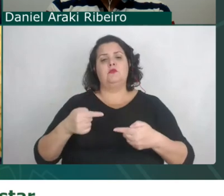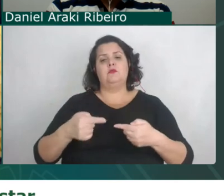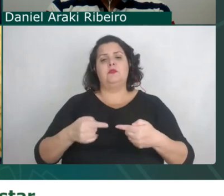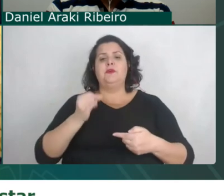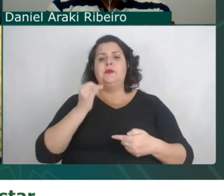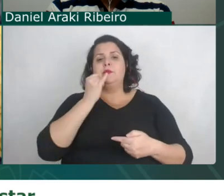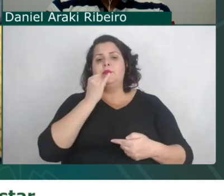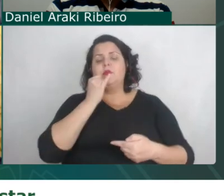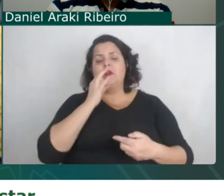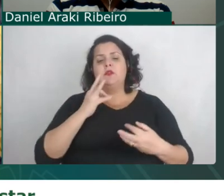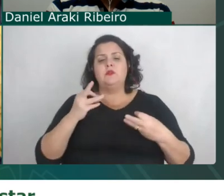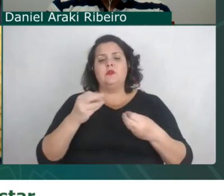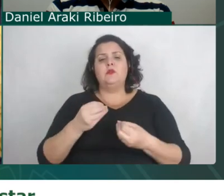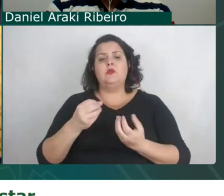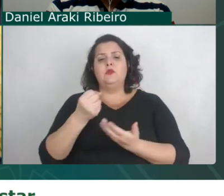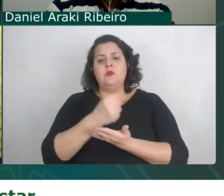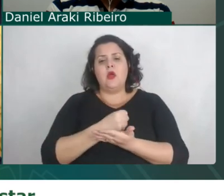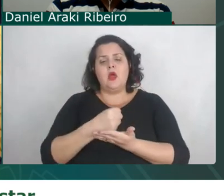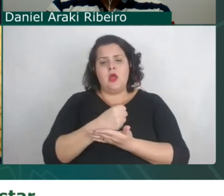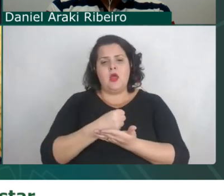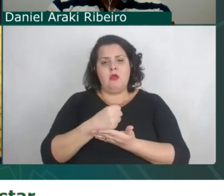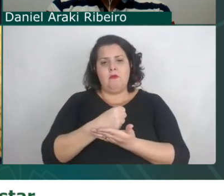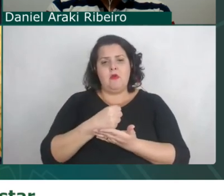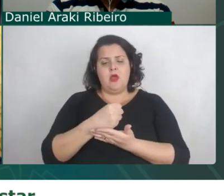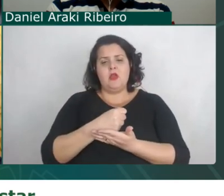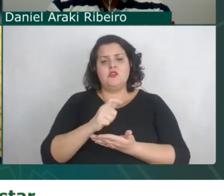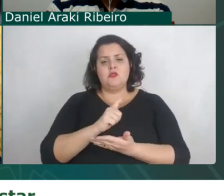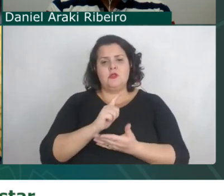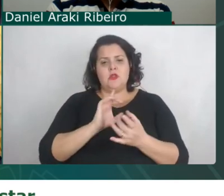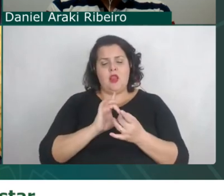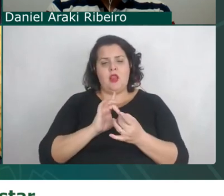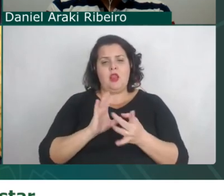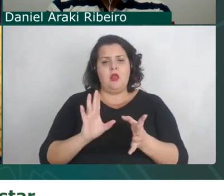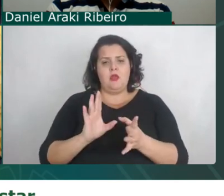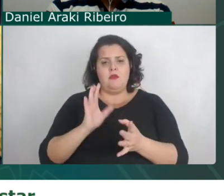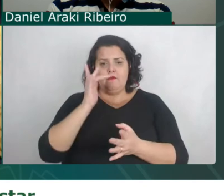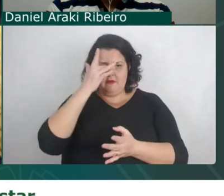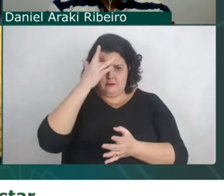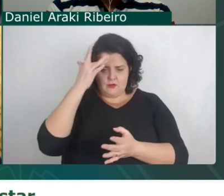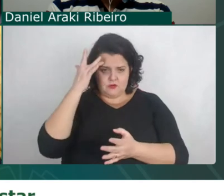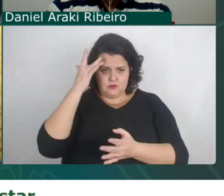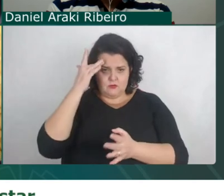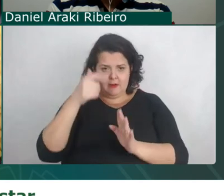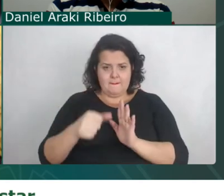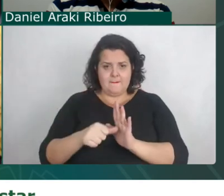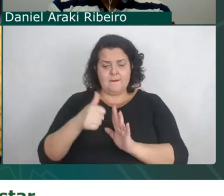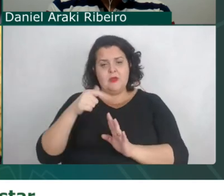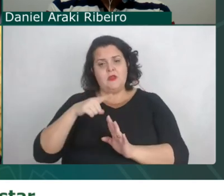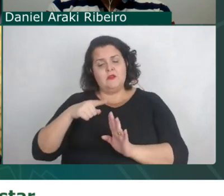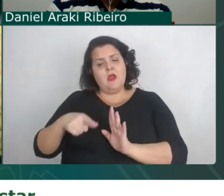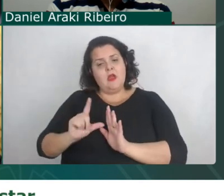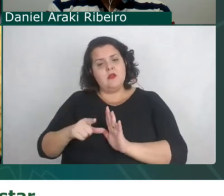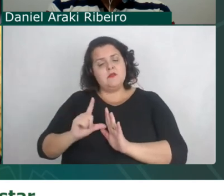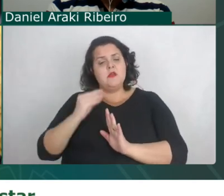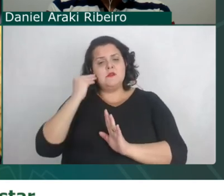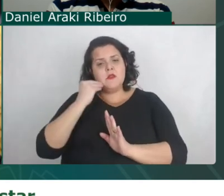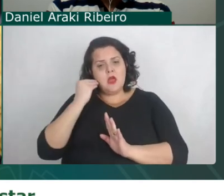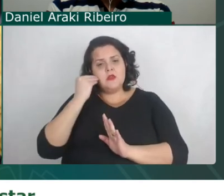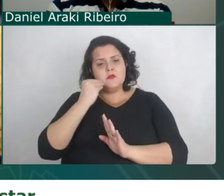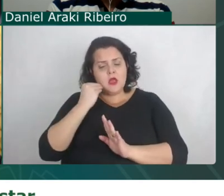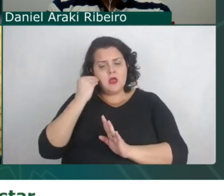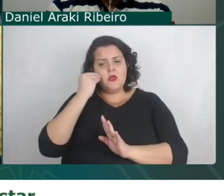supor, que é liberado para consumo, ele passa por uma série de testes, né? A gente está